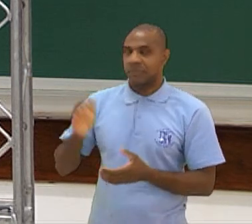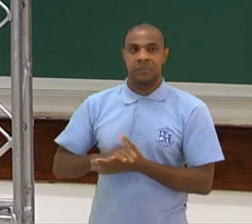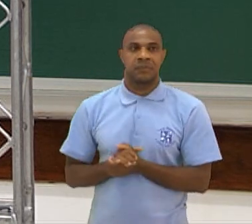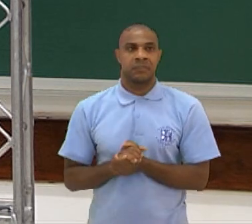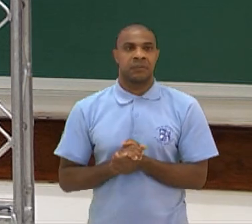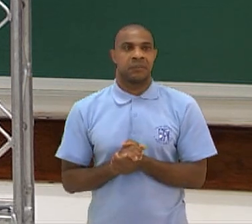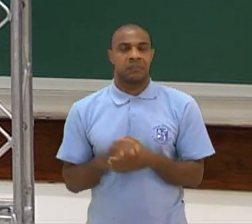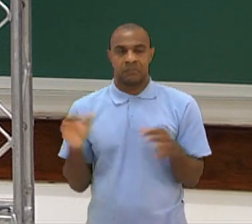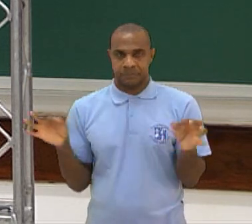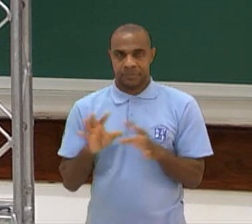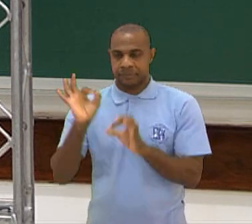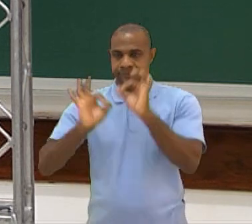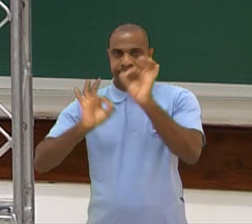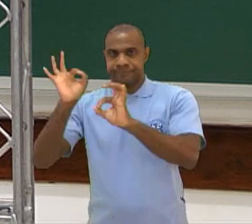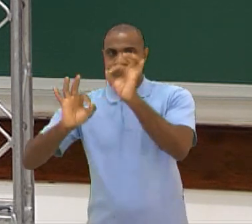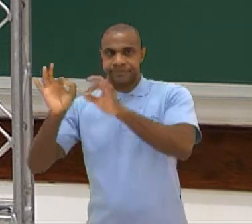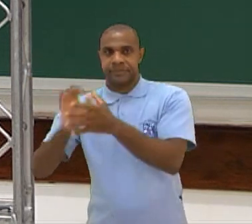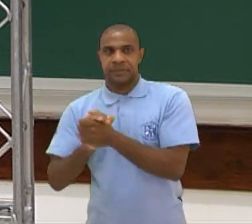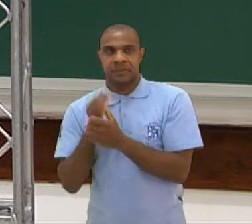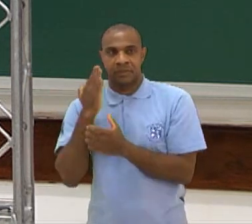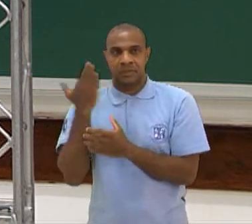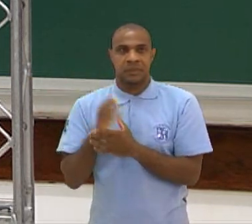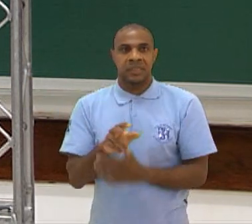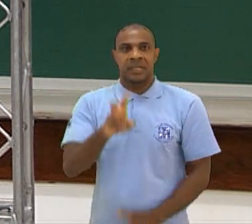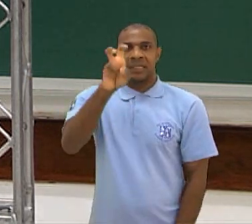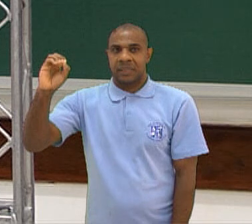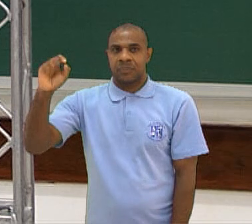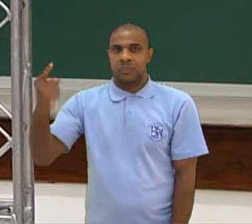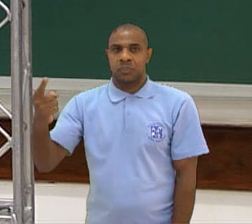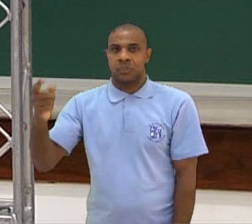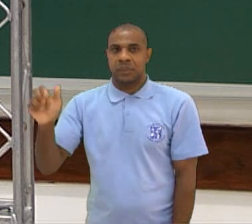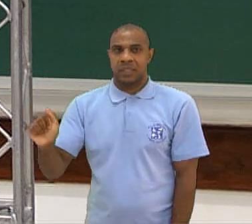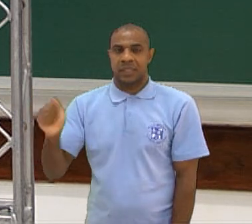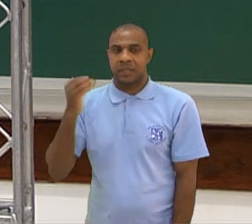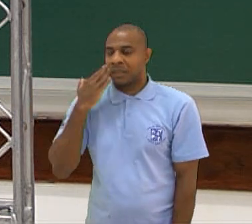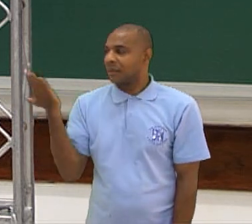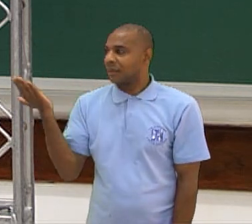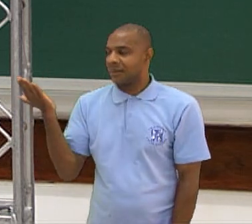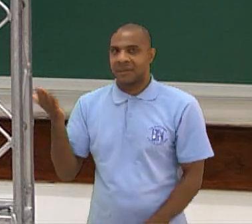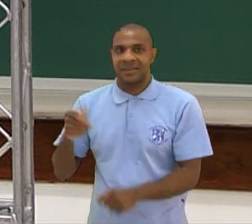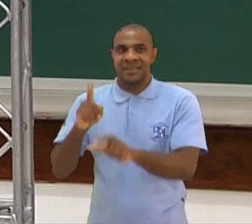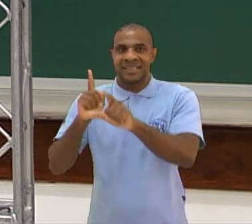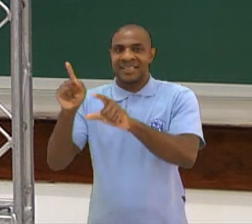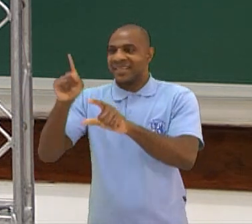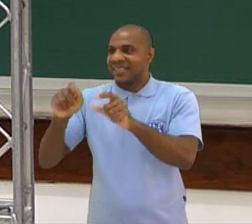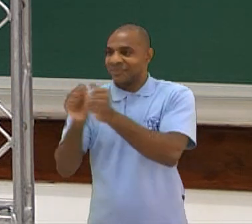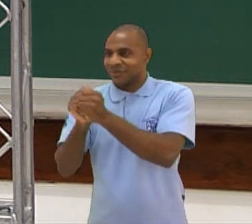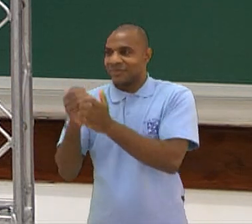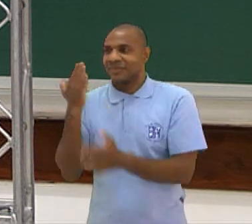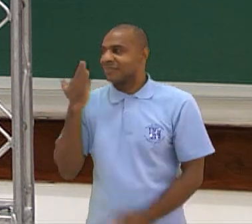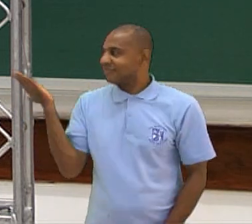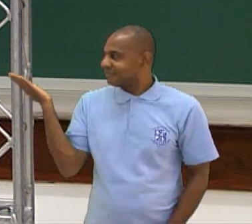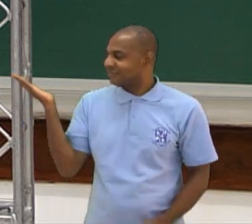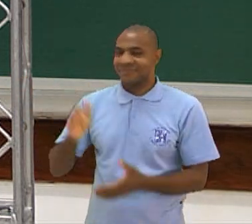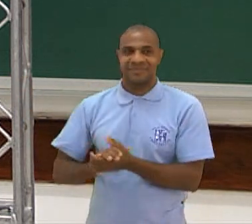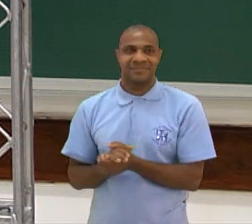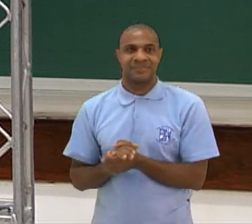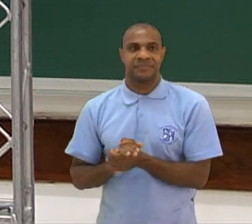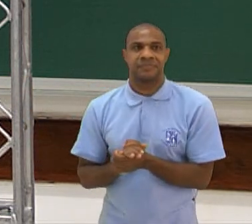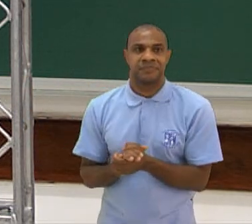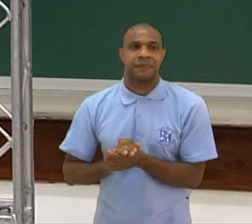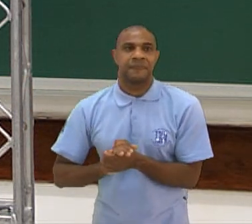Vou fazer um ajuste. Vou ajustar essa matriz. Por quê? Porque aqui na primeira equação, eu tenho o termo independente do